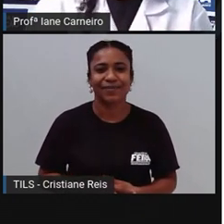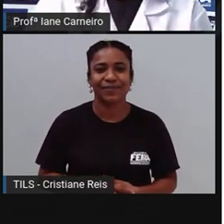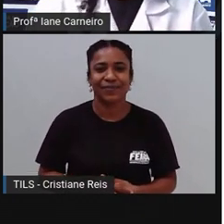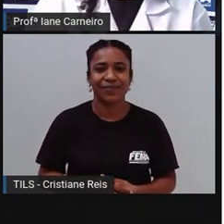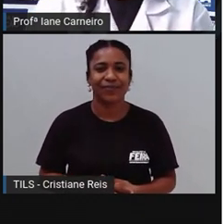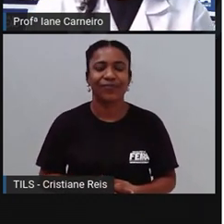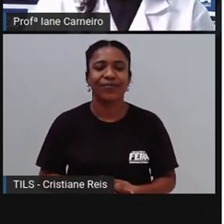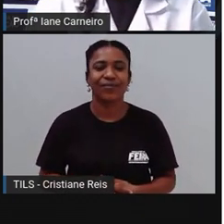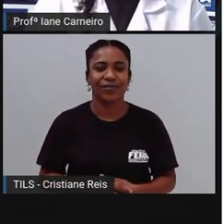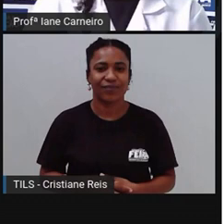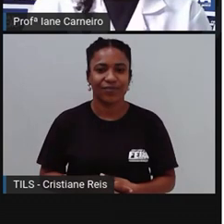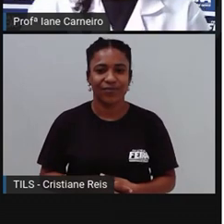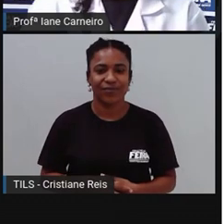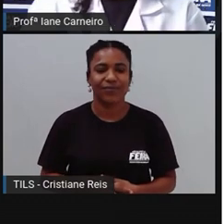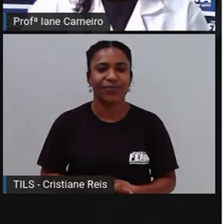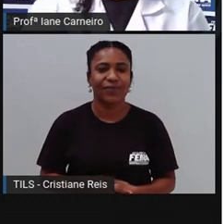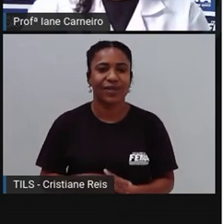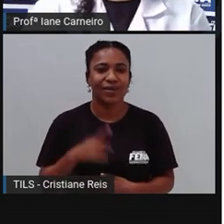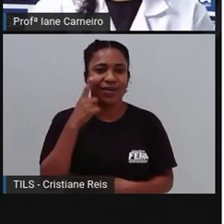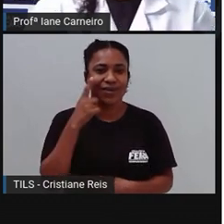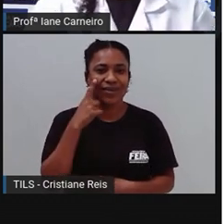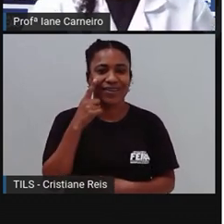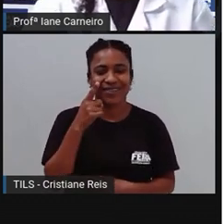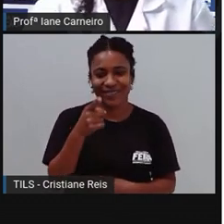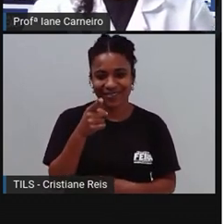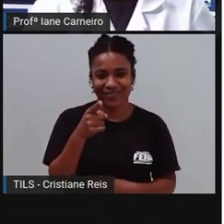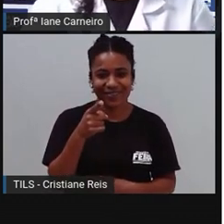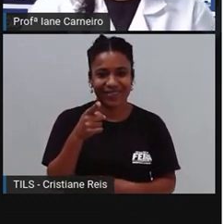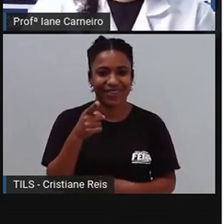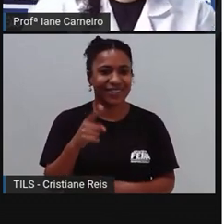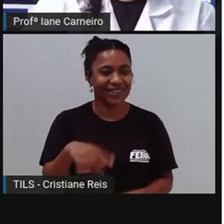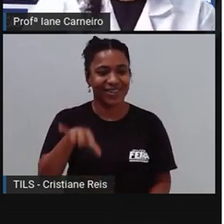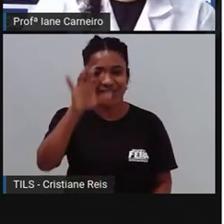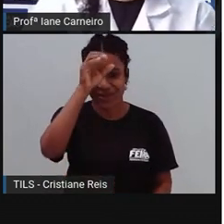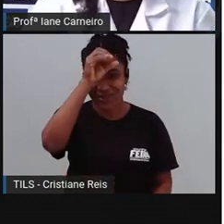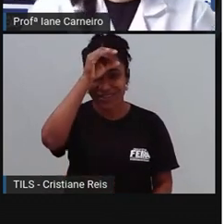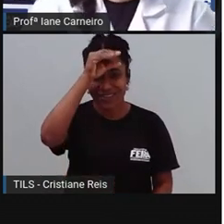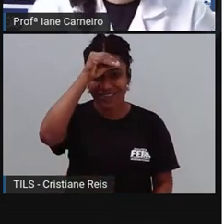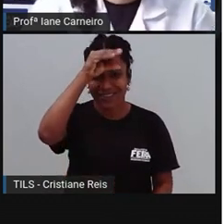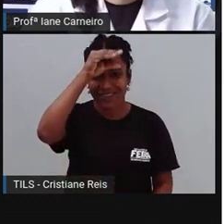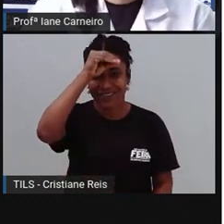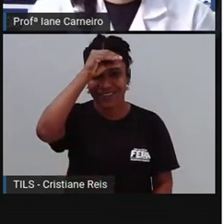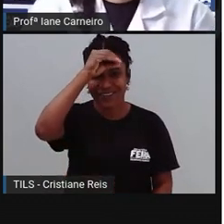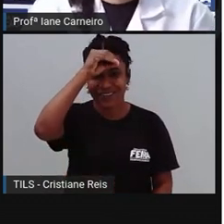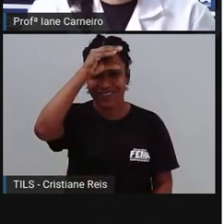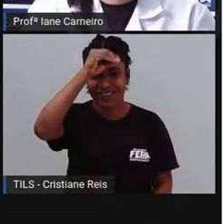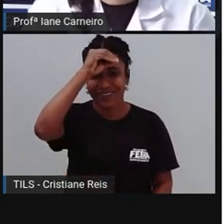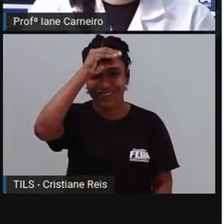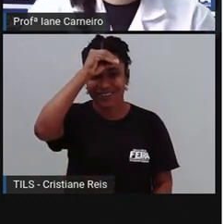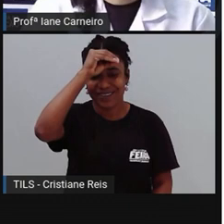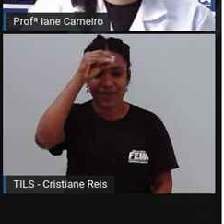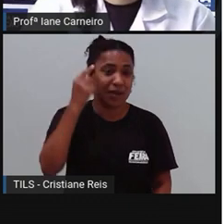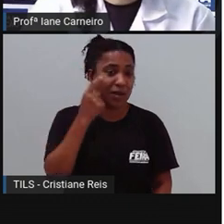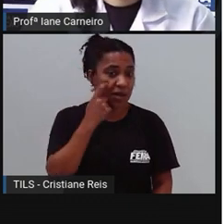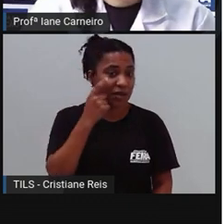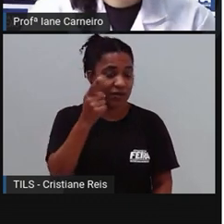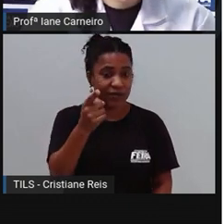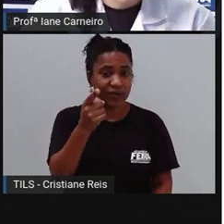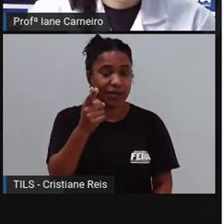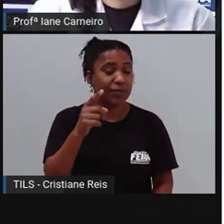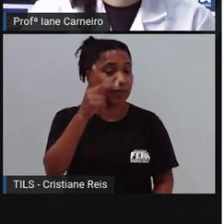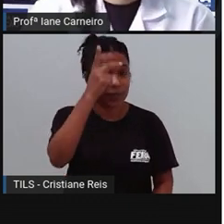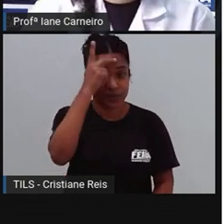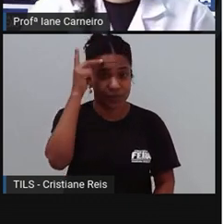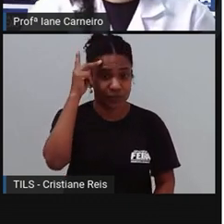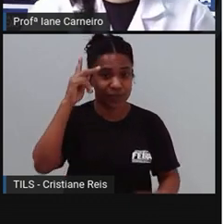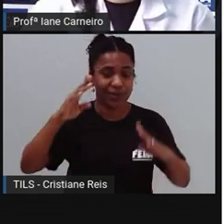colocou aqui, ó, o Minion, né? Lembrando, porque é importante isso. Isso é algo que todo